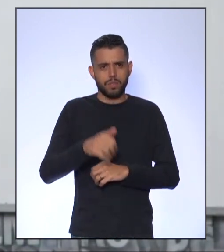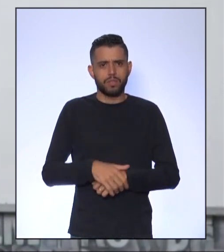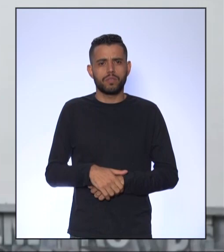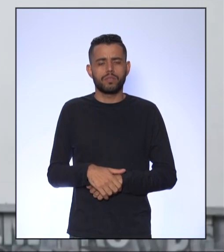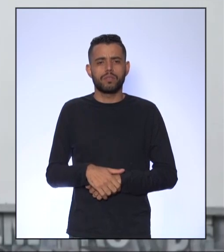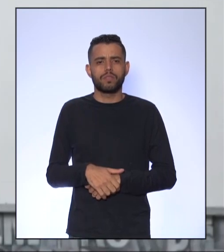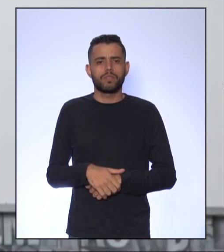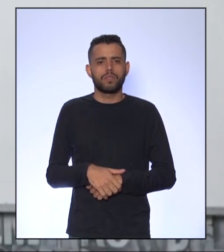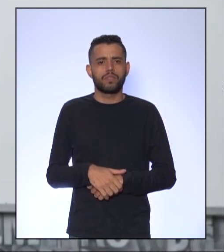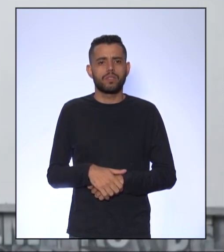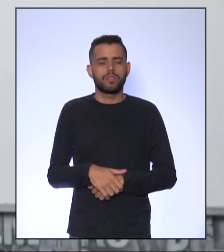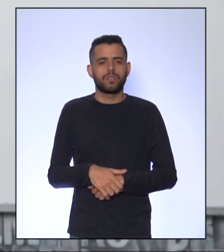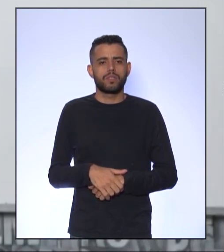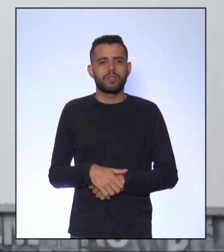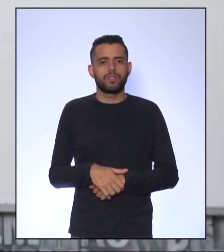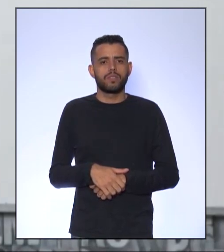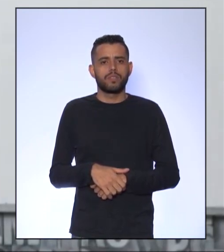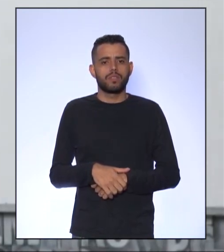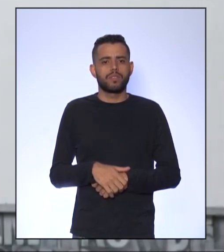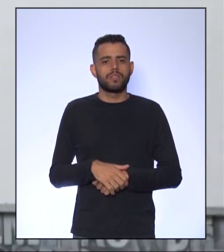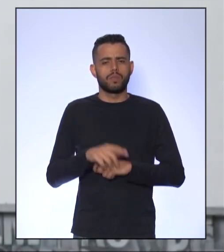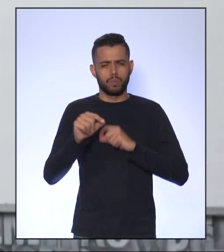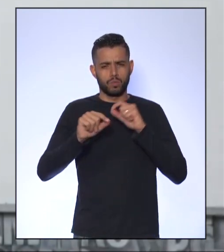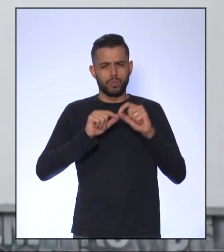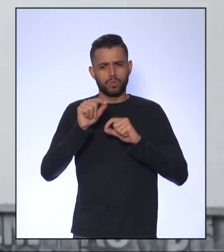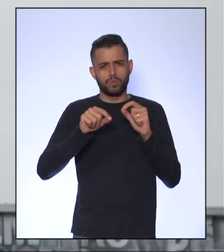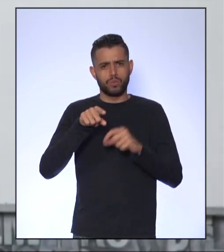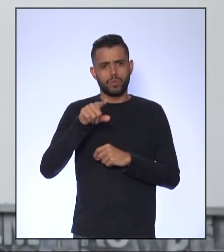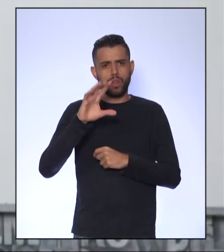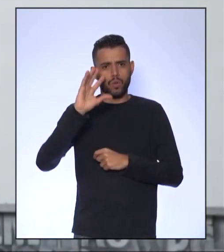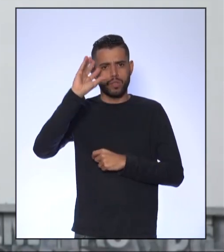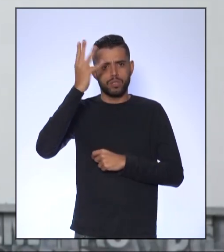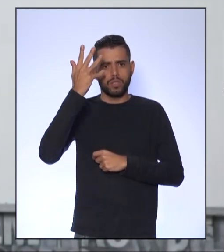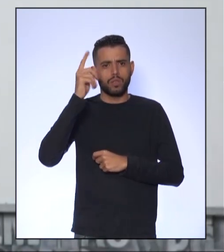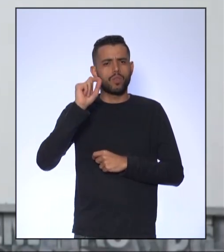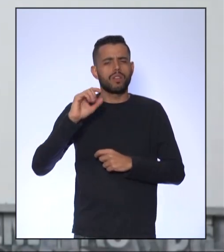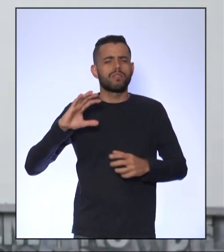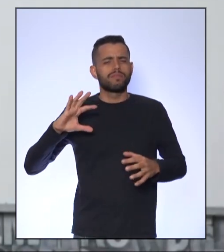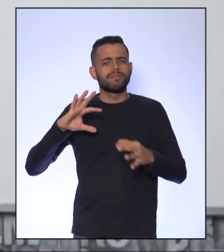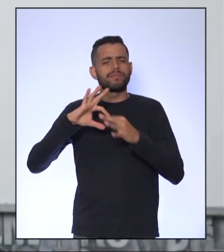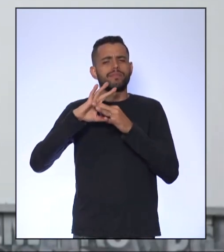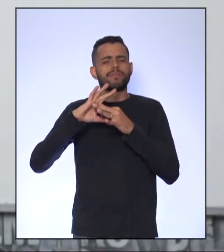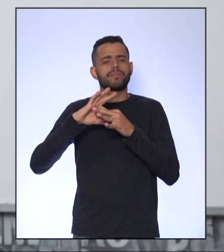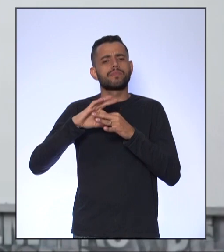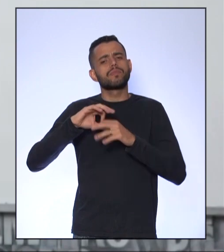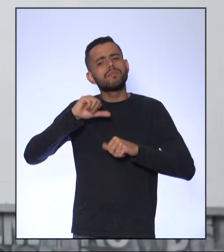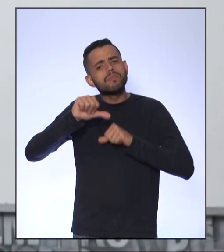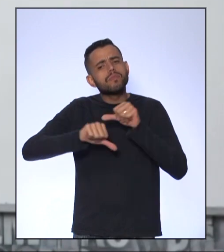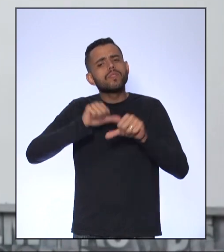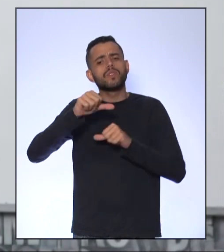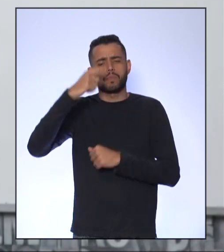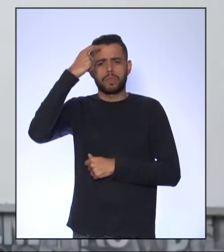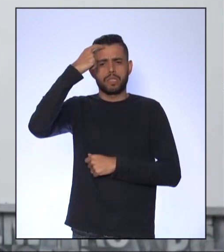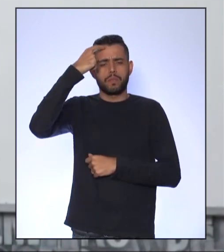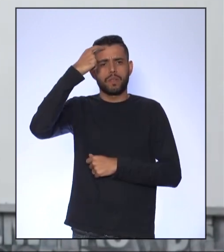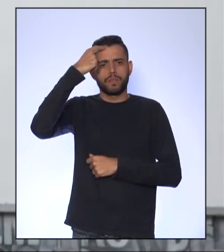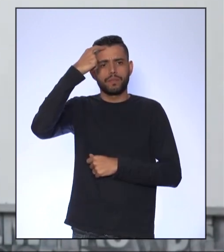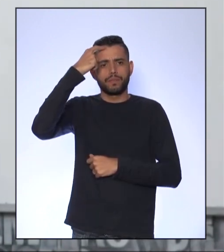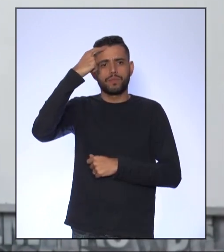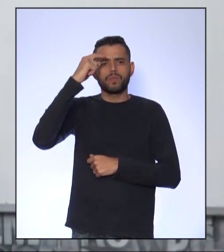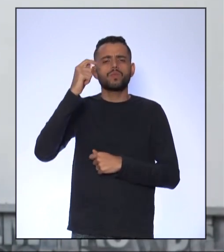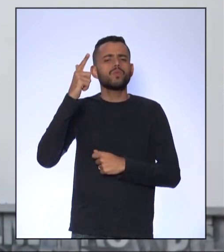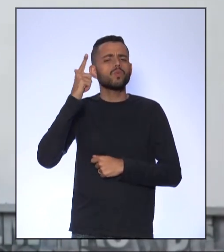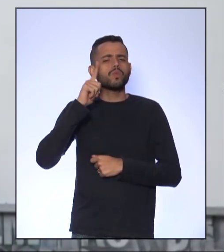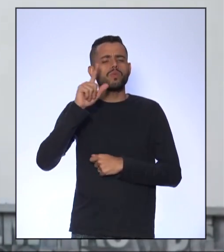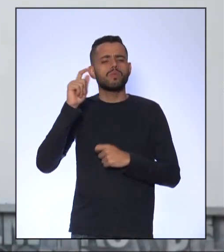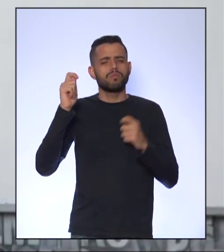pelo qual isso vai acontecer está vinculado a uma transição do pensamento, tá? O empoderamento